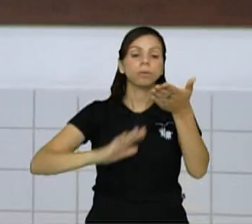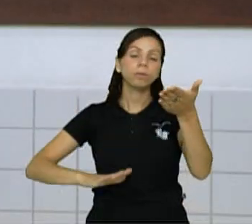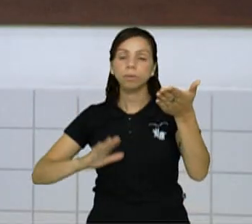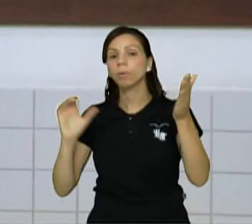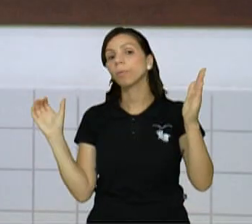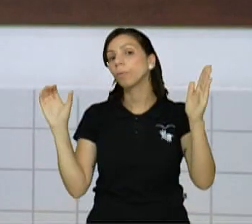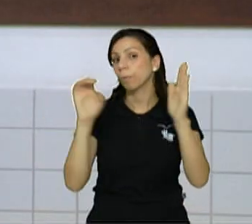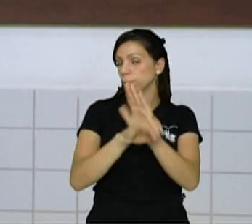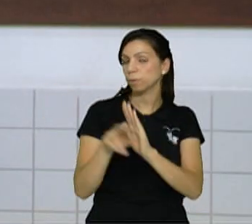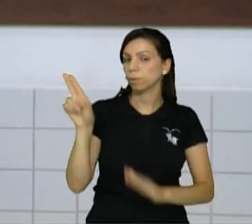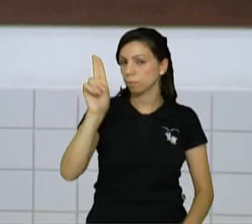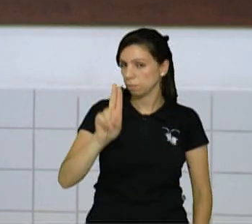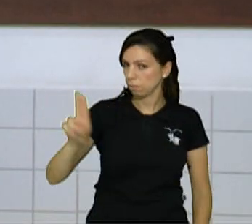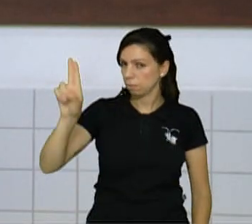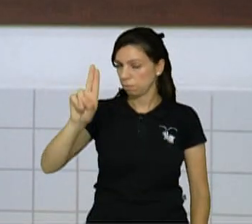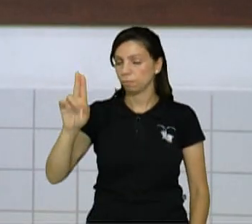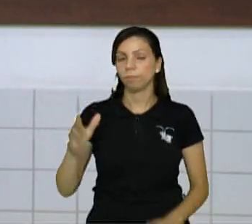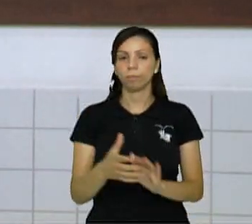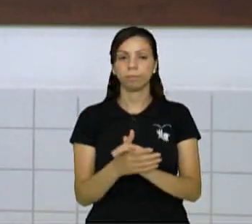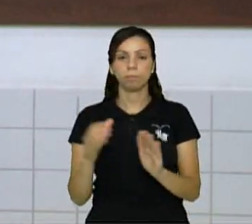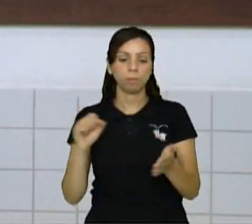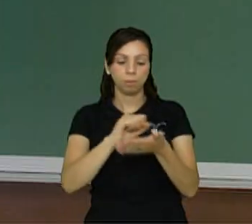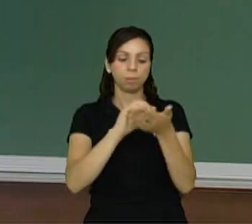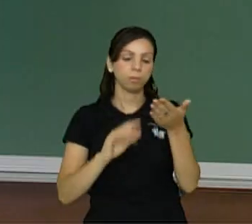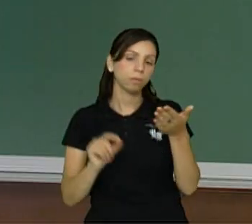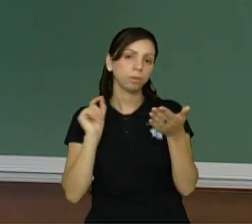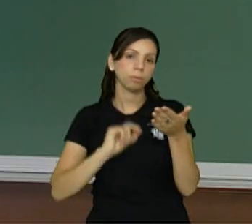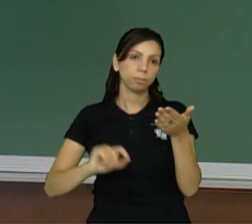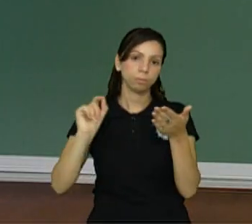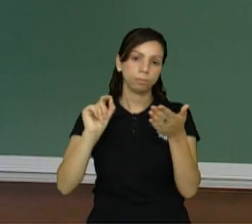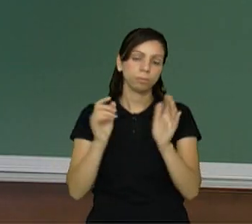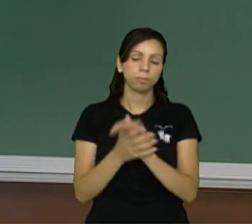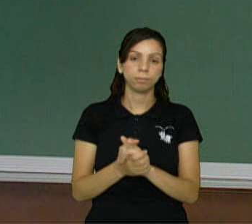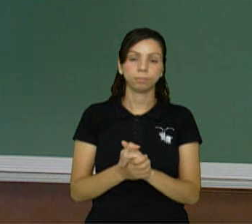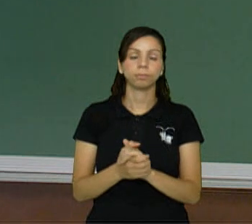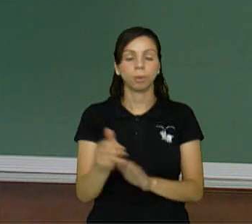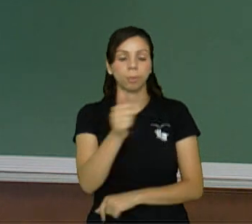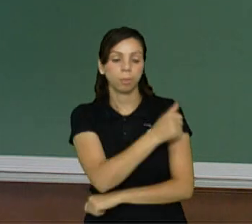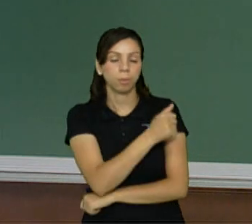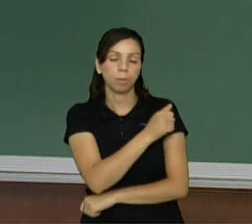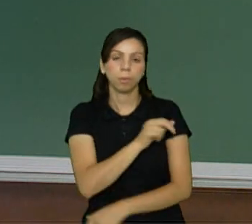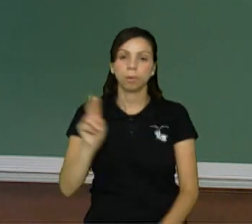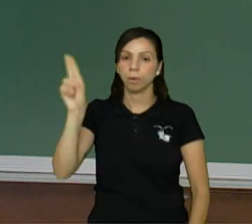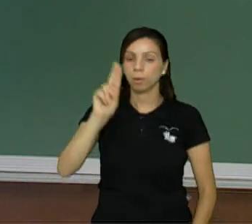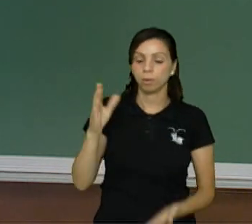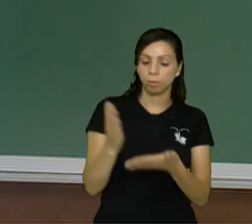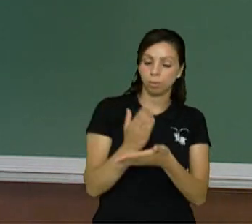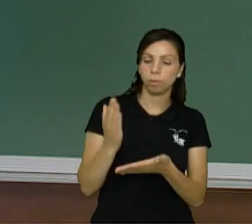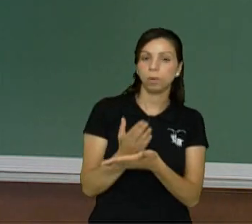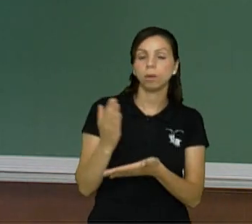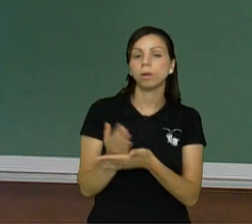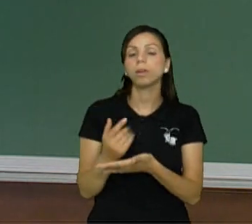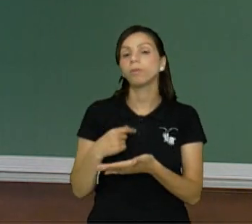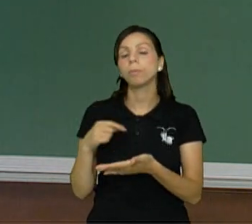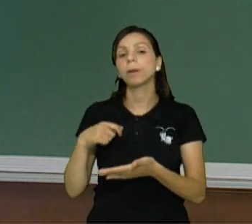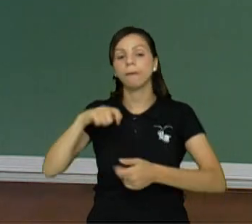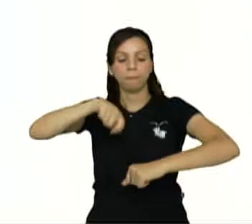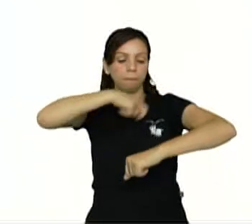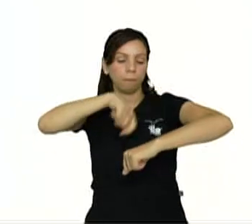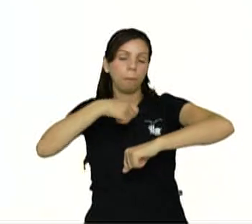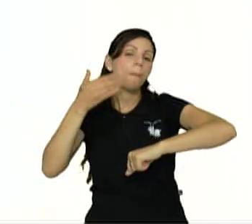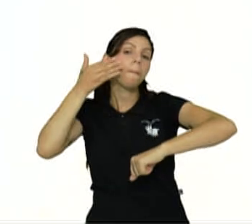aplicar o que nós vimos até agora. Esse exercício, ele fala o seguinte: certo aluno usou um livro de receitas para fazer um bolo de